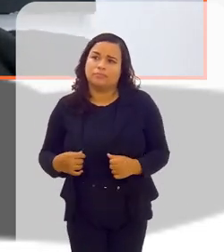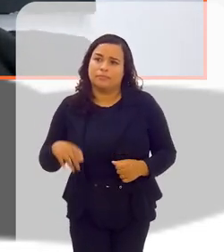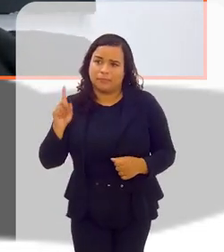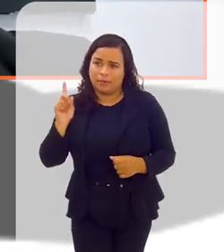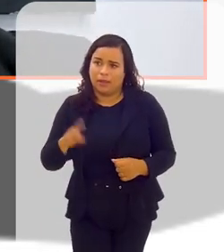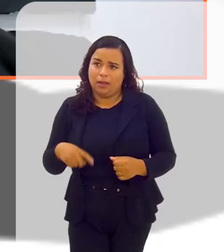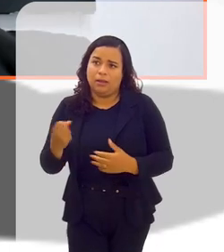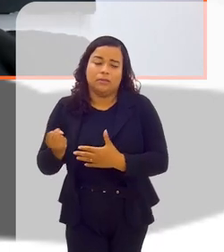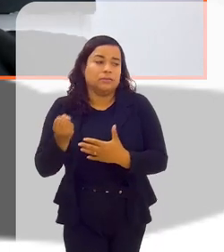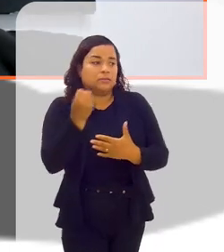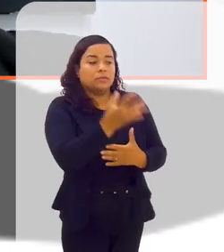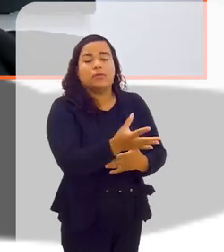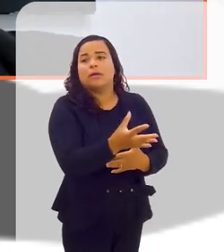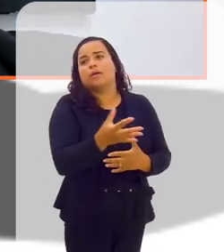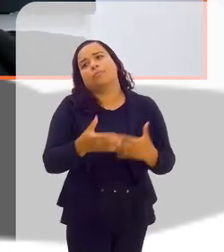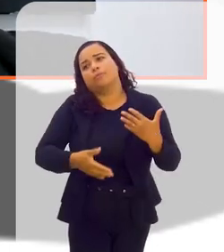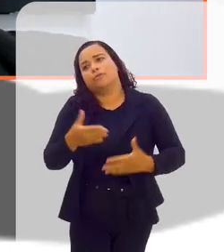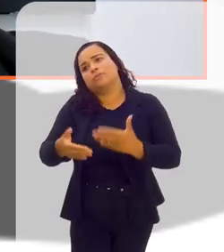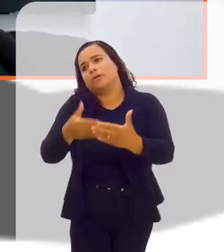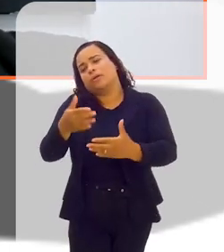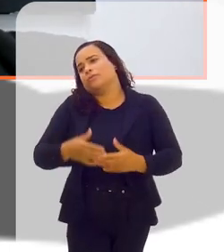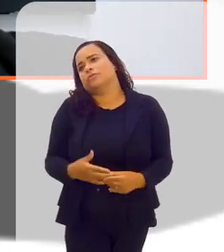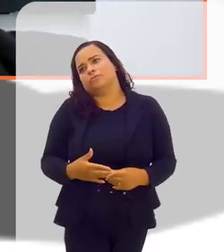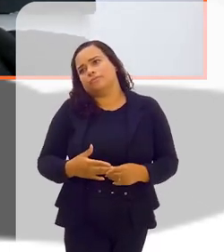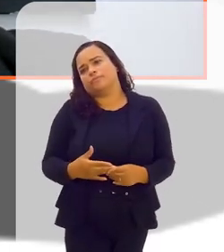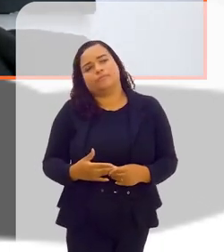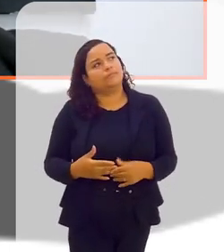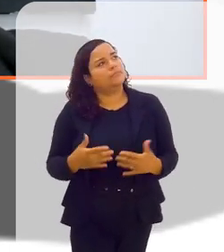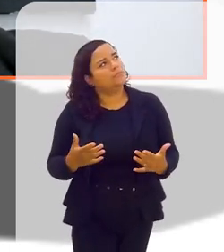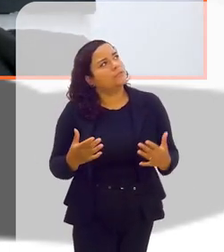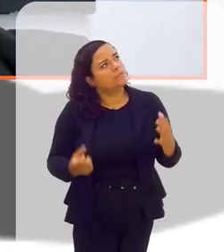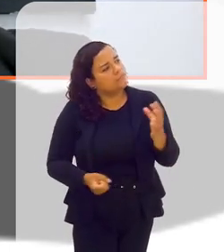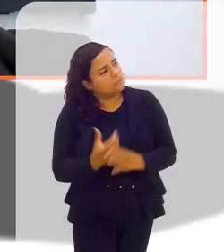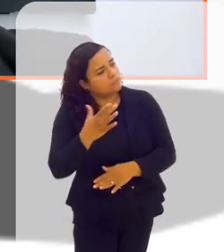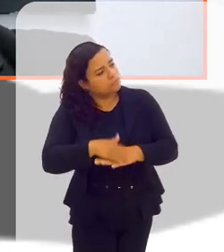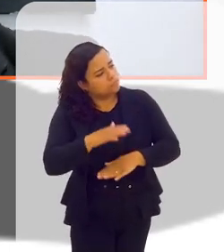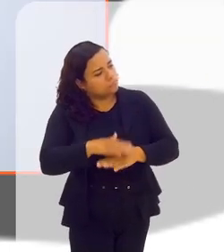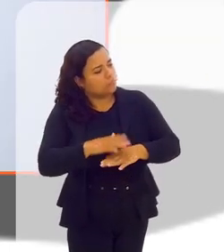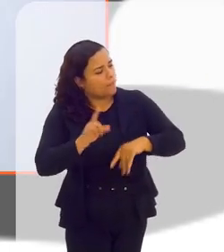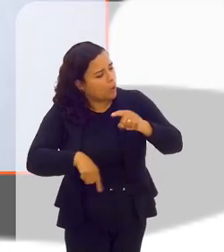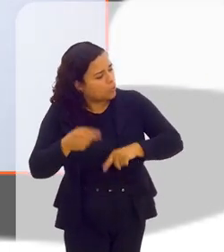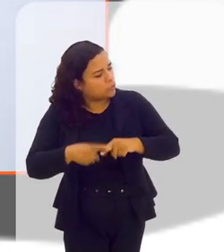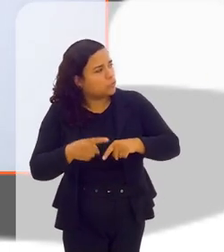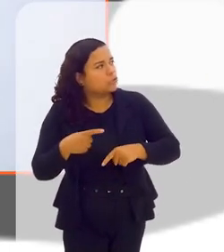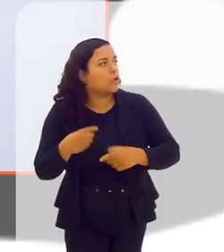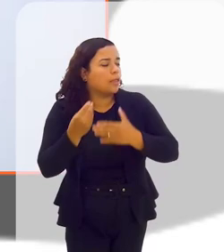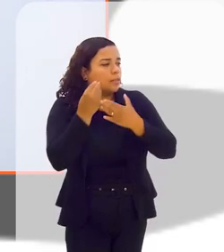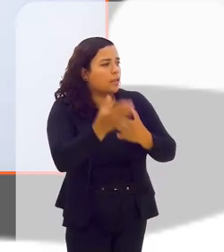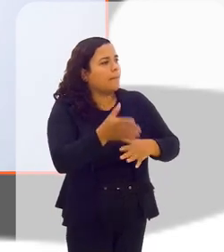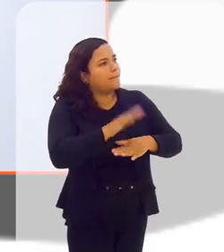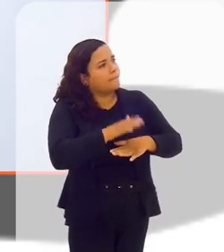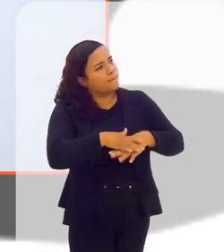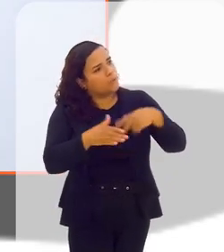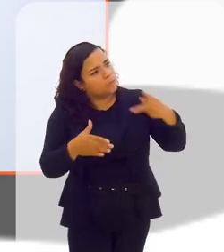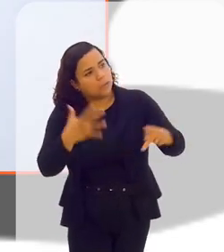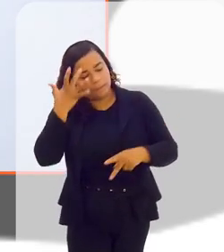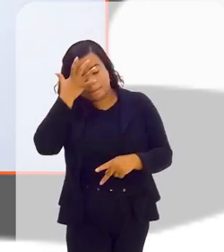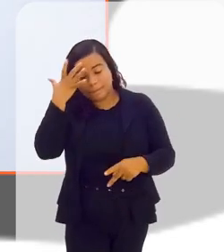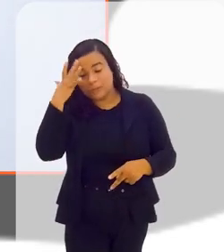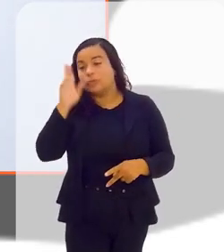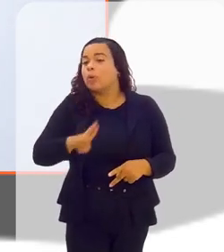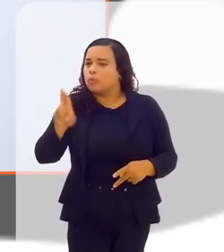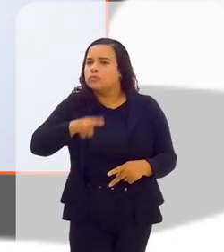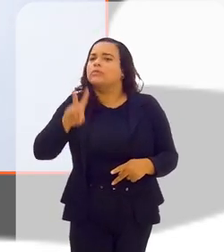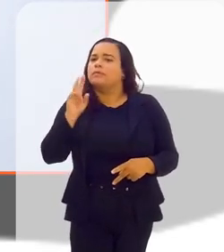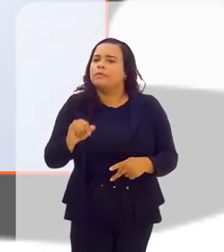Na verdade, é viabilizar o processo da confecção do produto para chegar na mão do